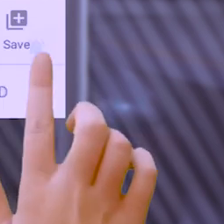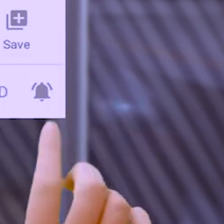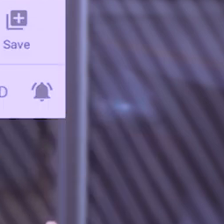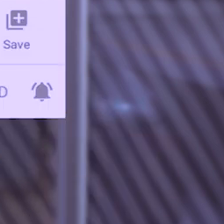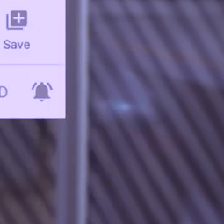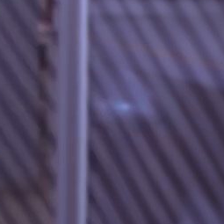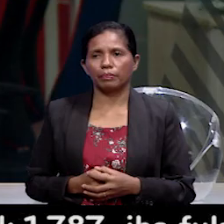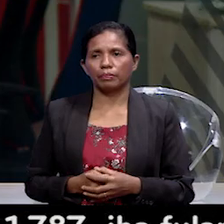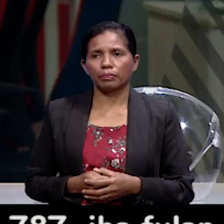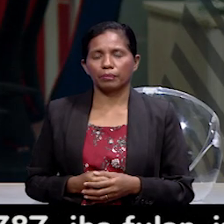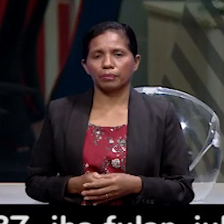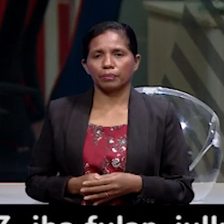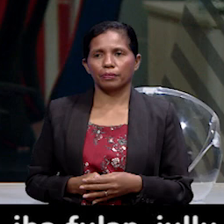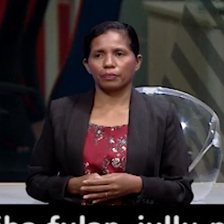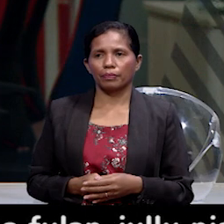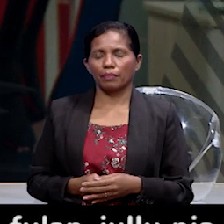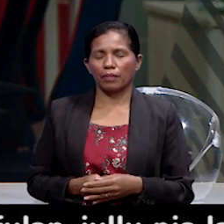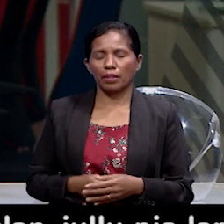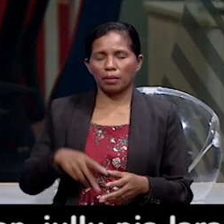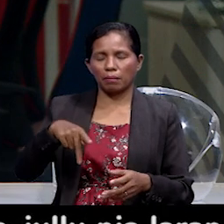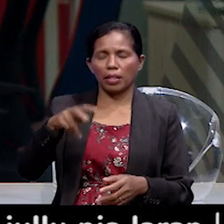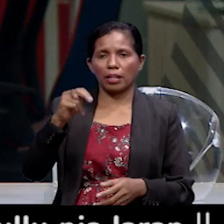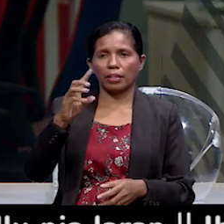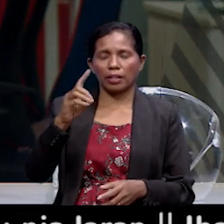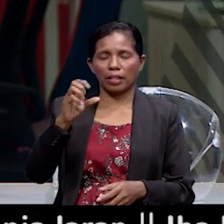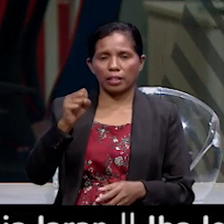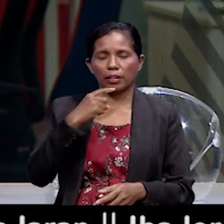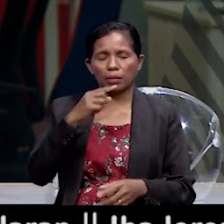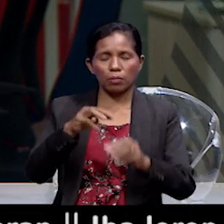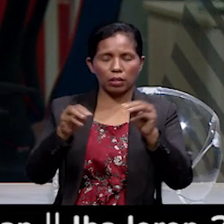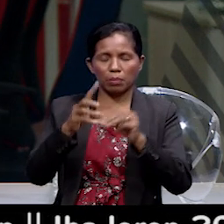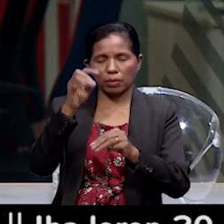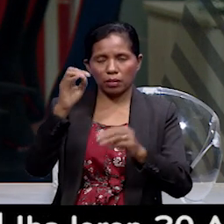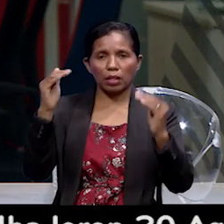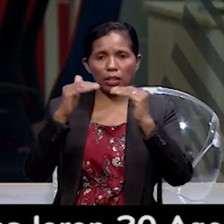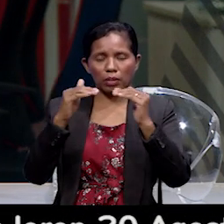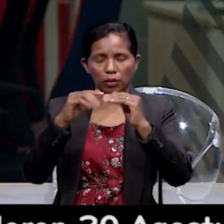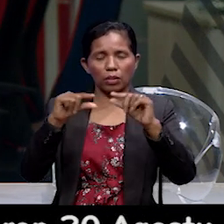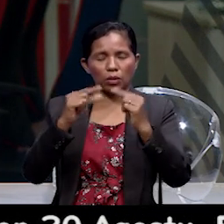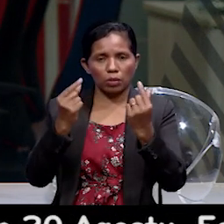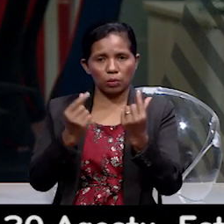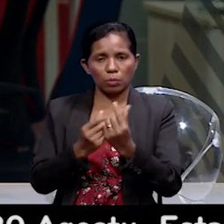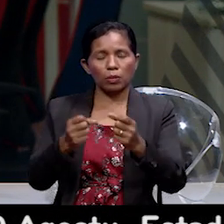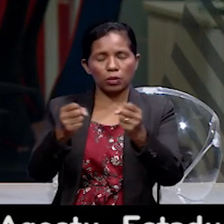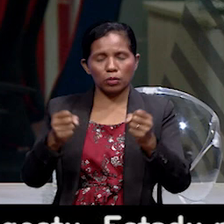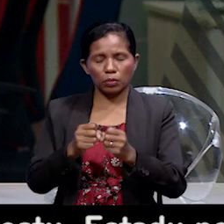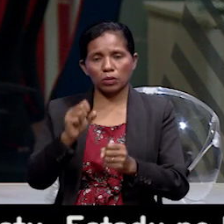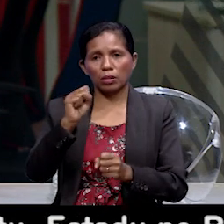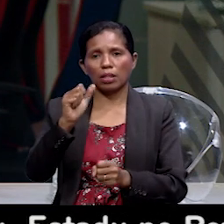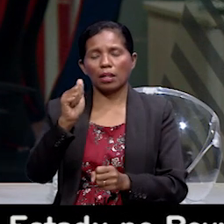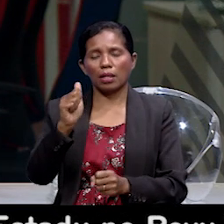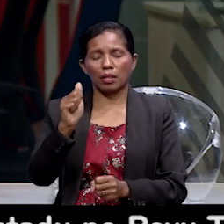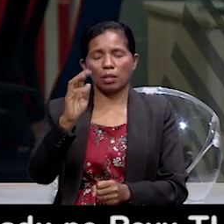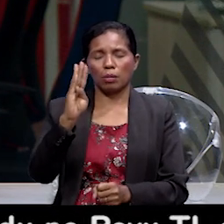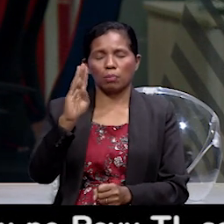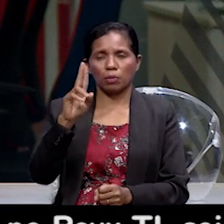de notificação. Pendesse município de Ilha encontro com a equipa gestão Suco Sabuli para implementação